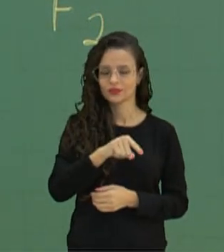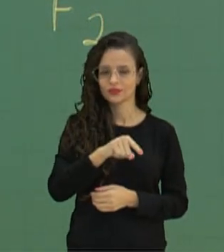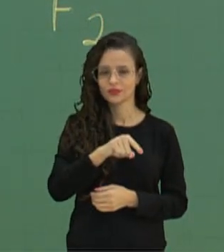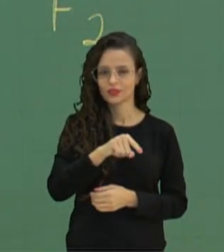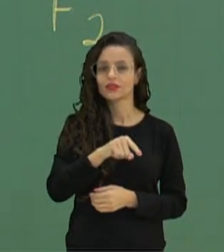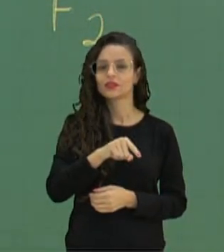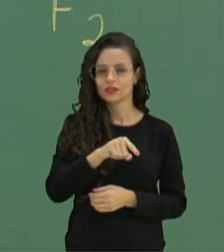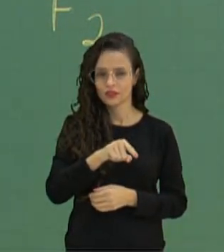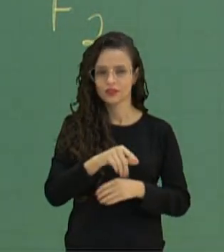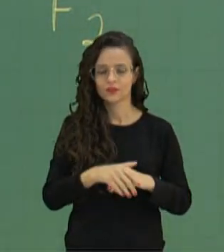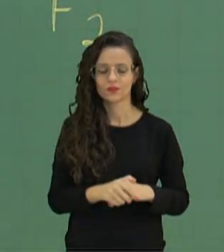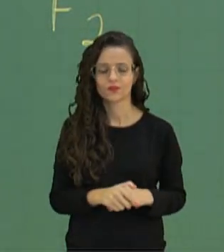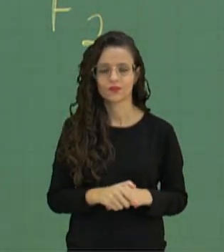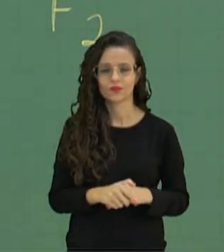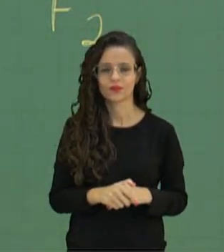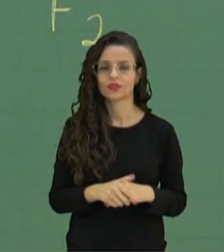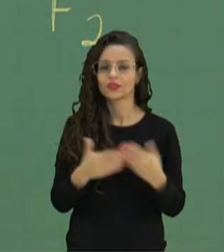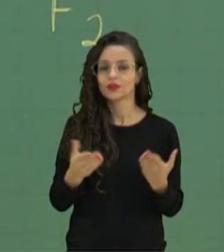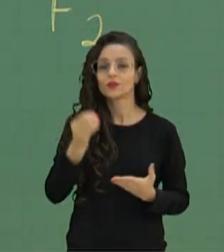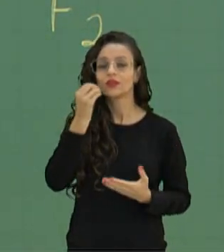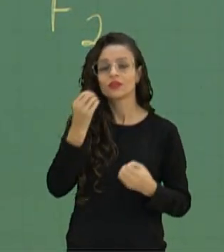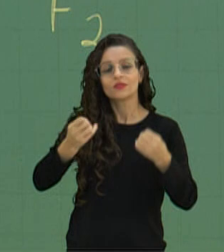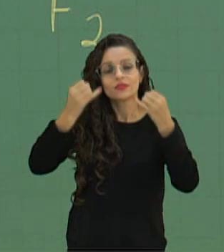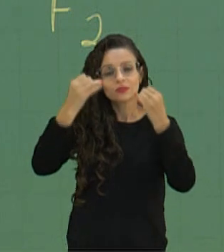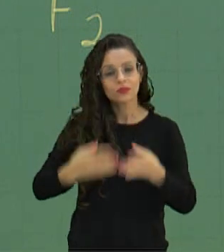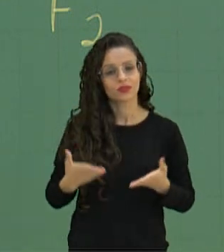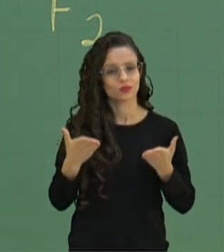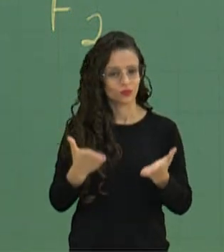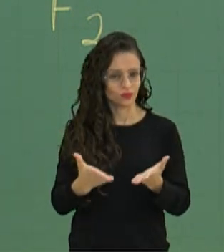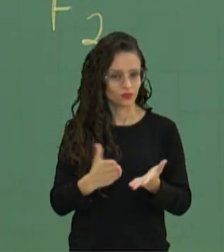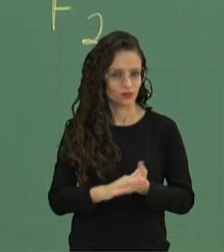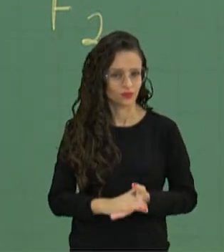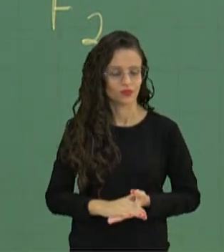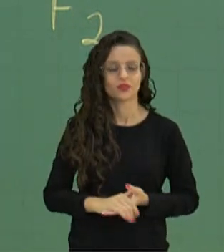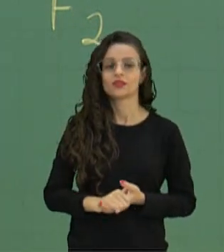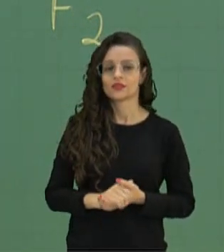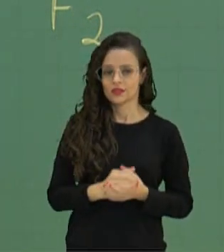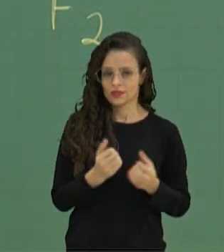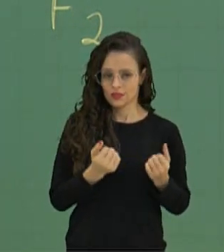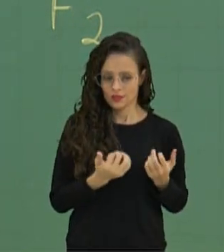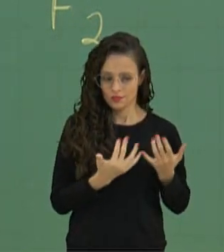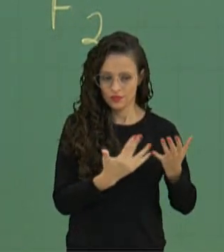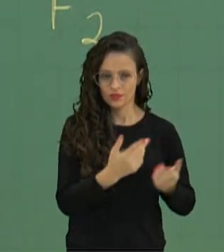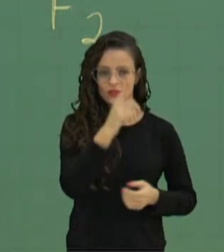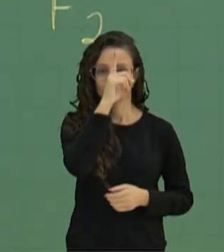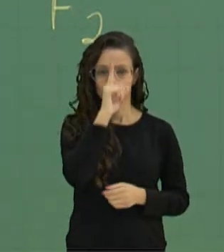mulher. Era o que ele tentava explicar aqui, pessoal. Que as plantas de semente